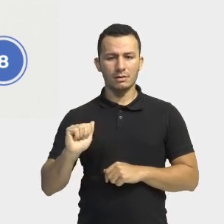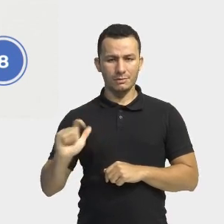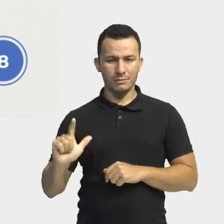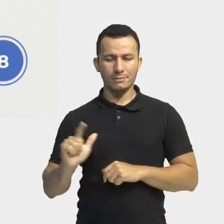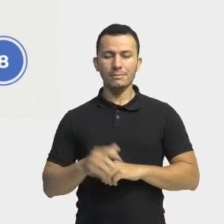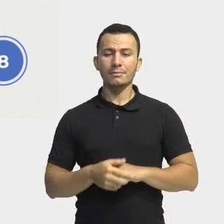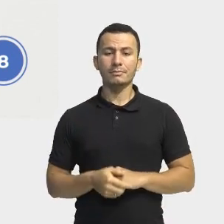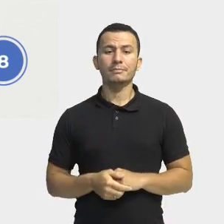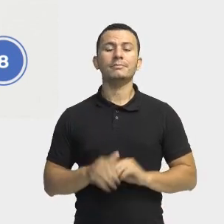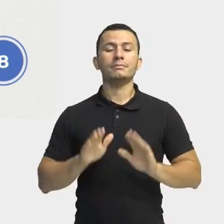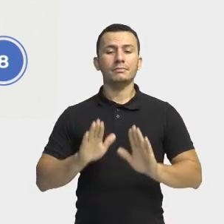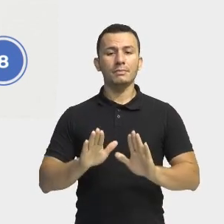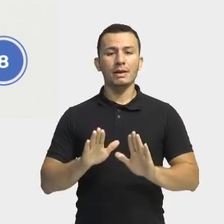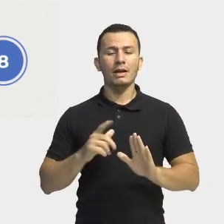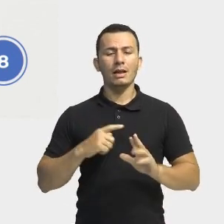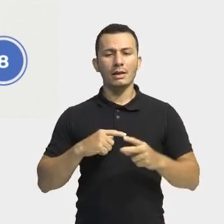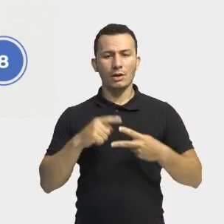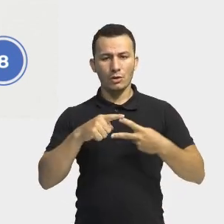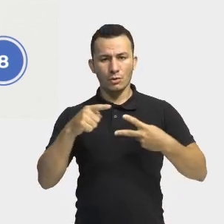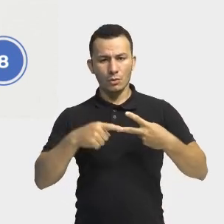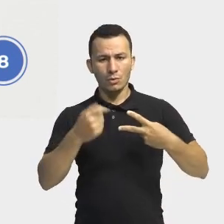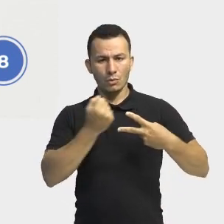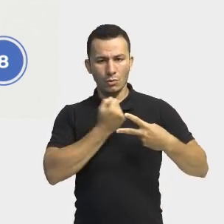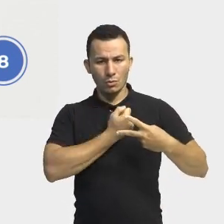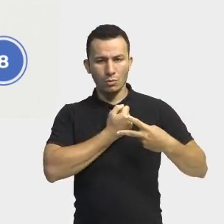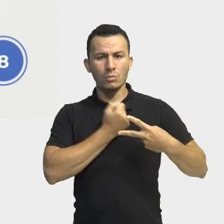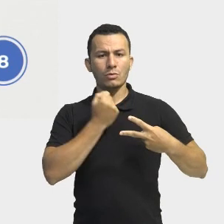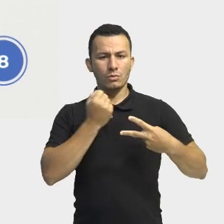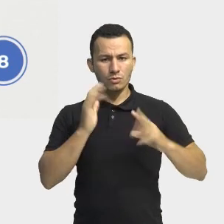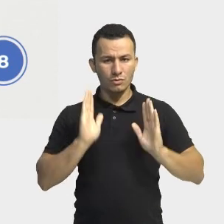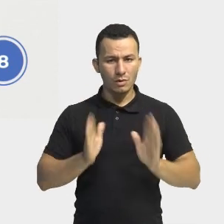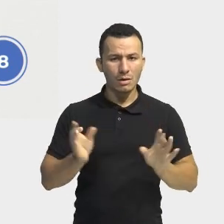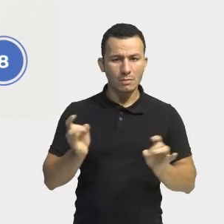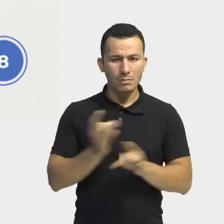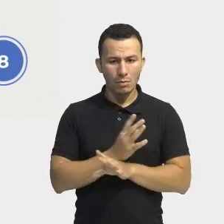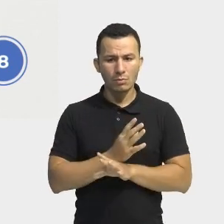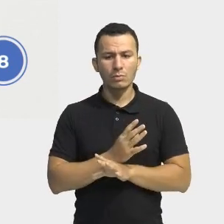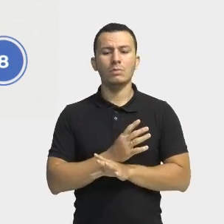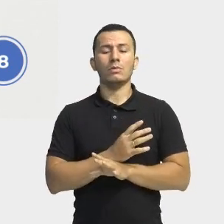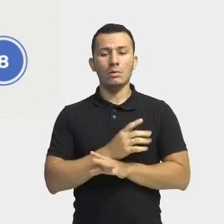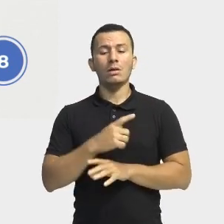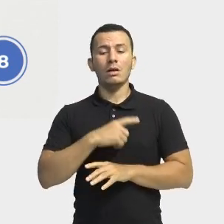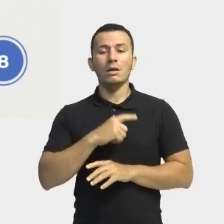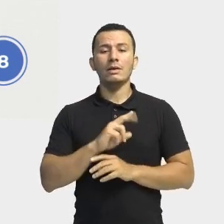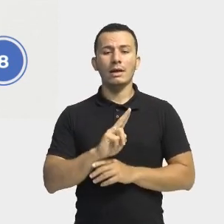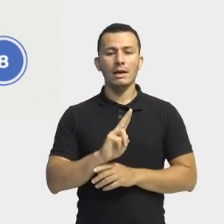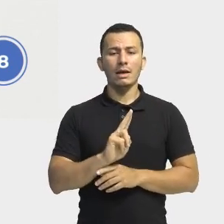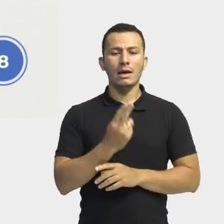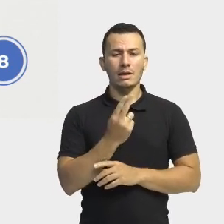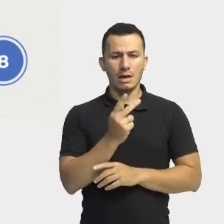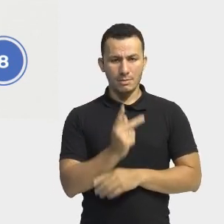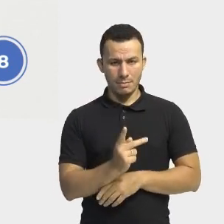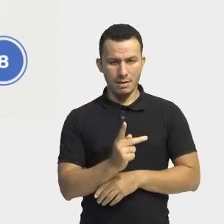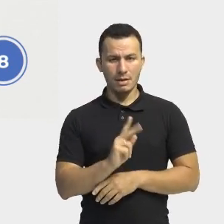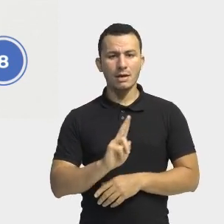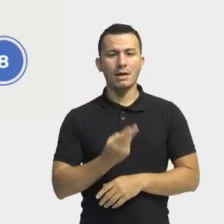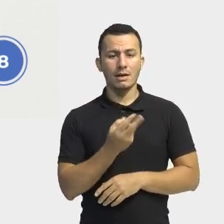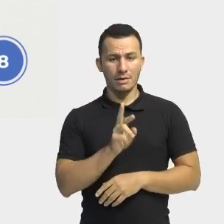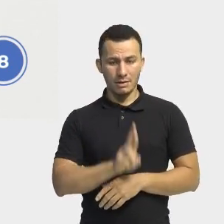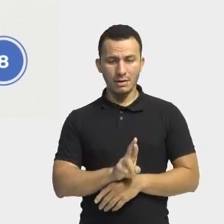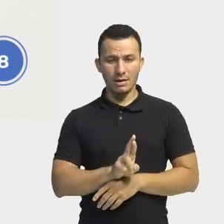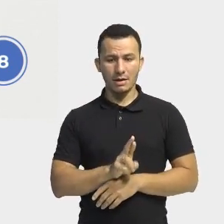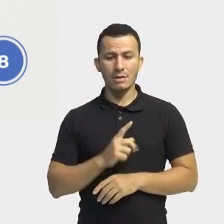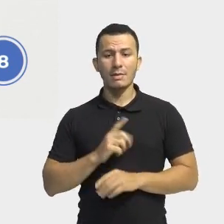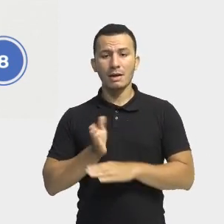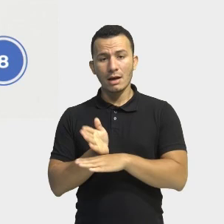40,4. E aí, o que nós temos? Nós temos reagentes e produtos. Tudo que está antes da seta é essa seta aqui, ó.